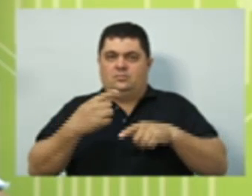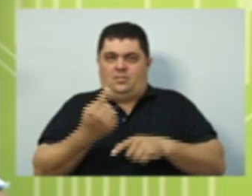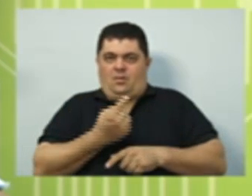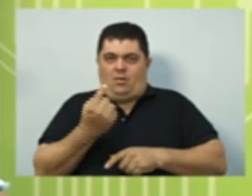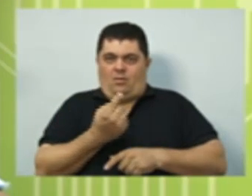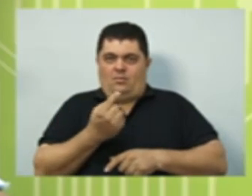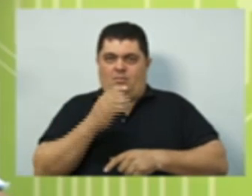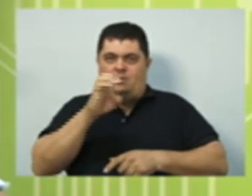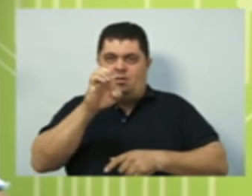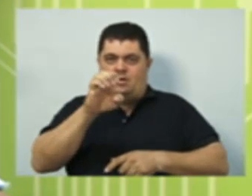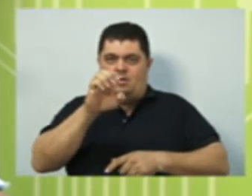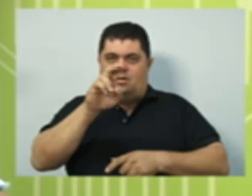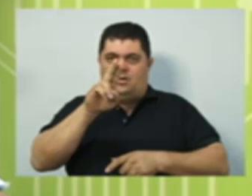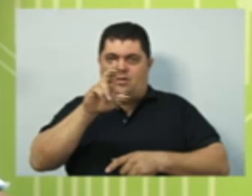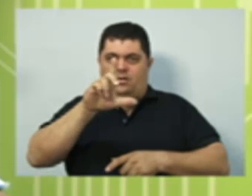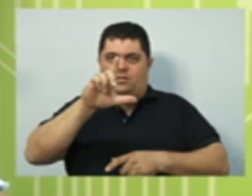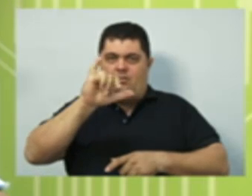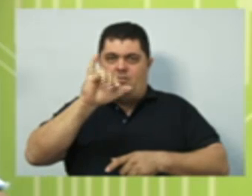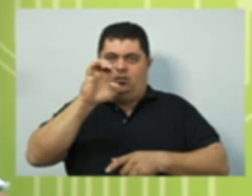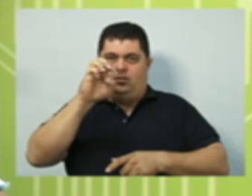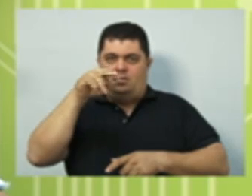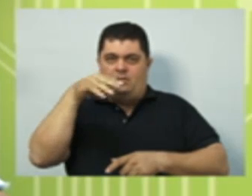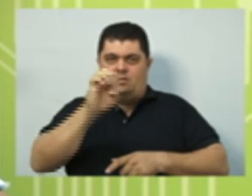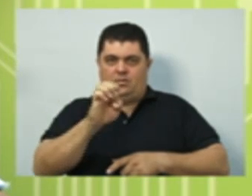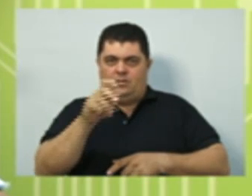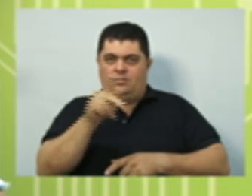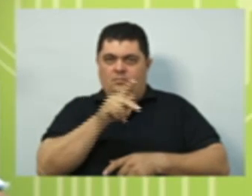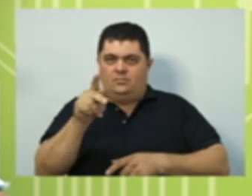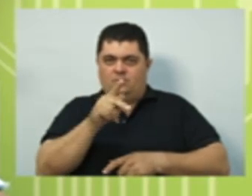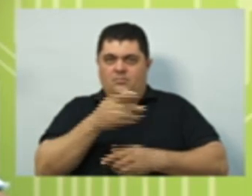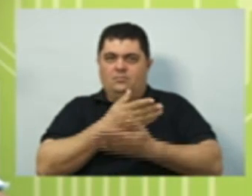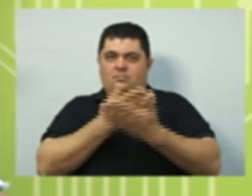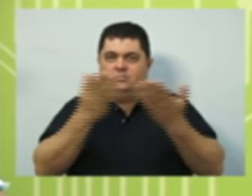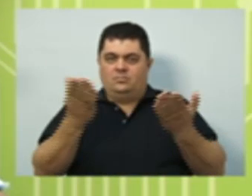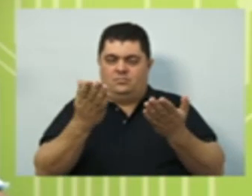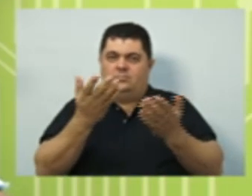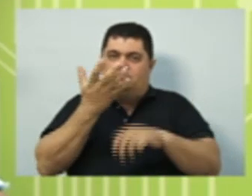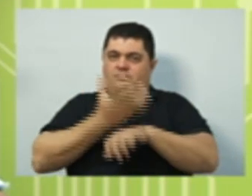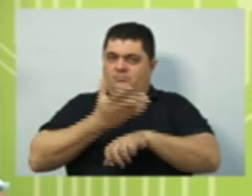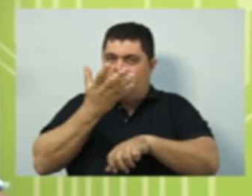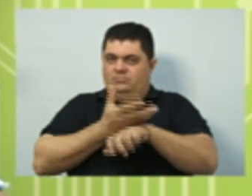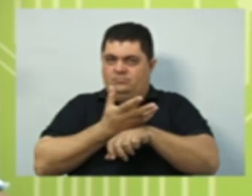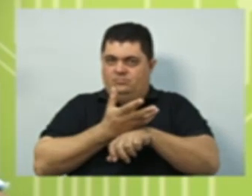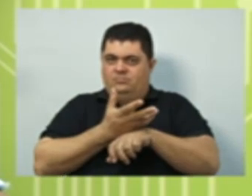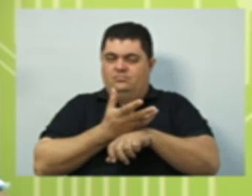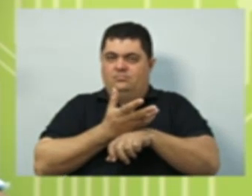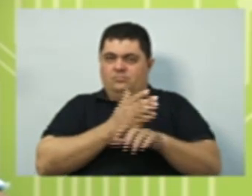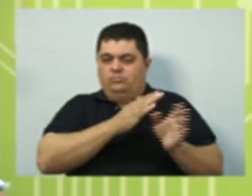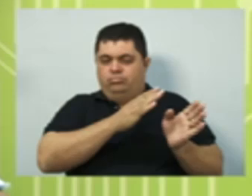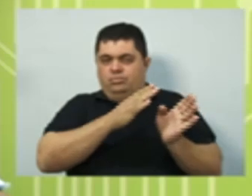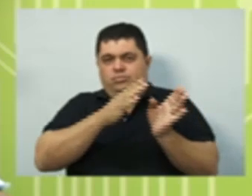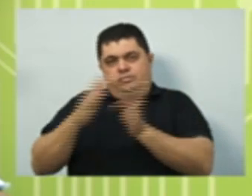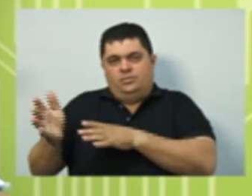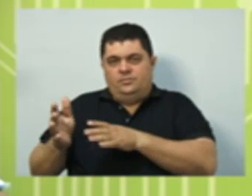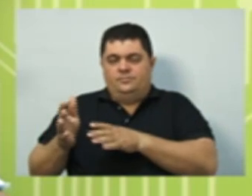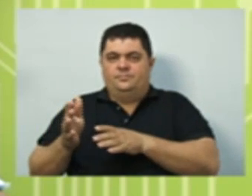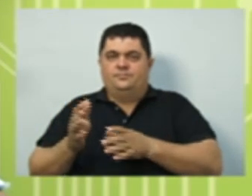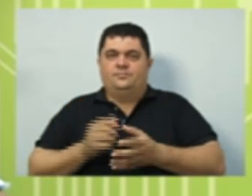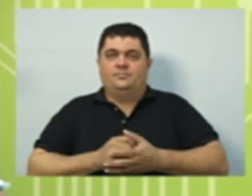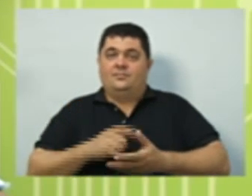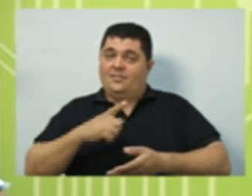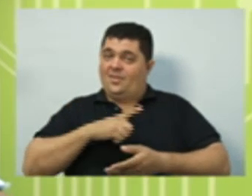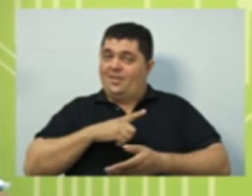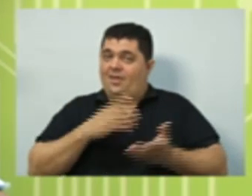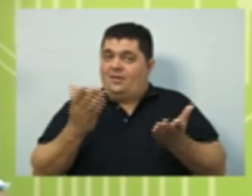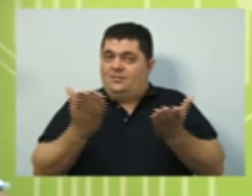sou Euliene, professor de vocês durante esta disciplina, durante a execução desta disciplina, e estou